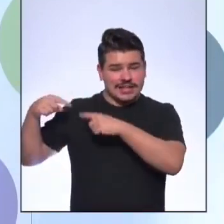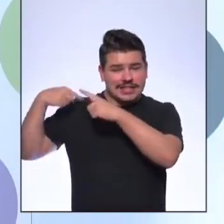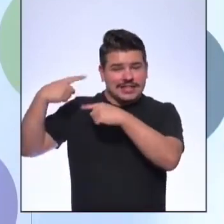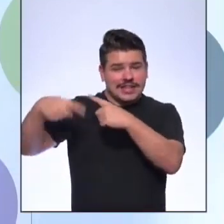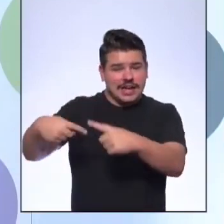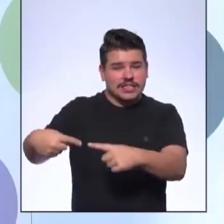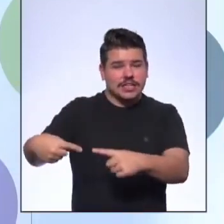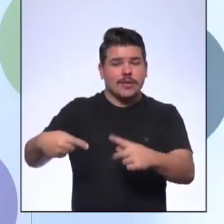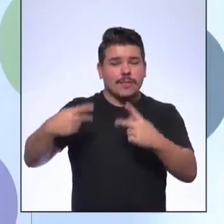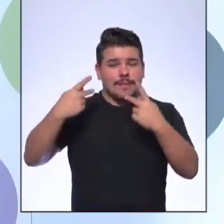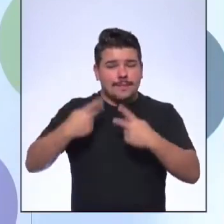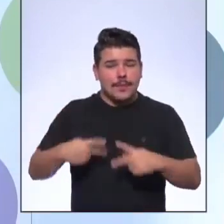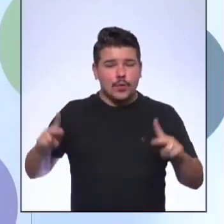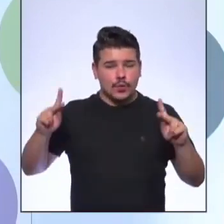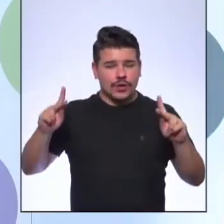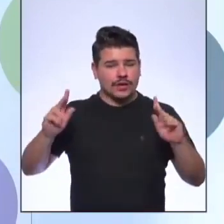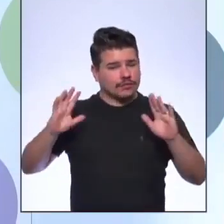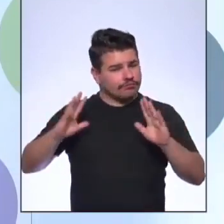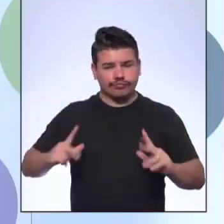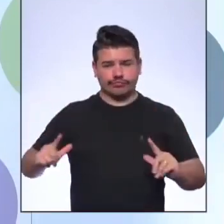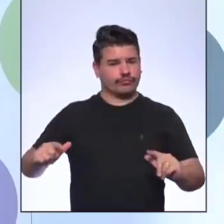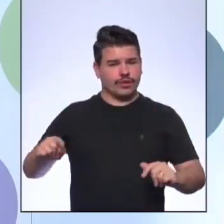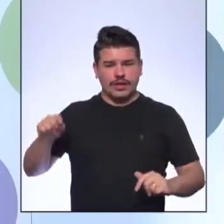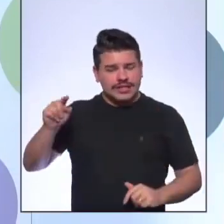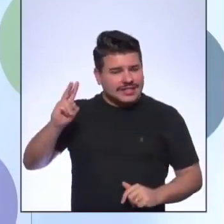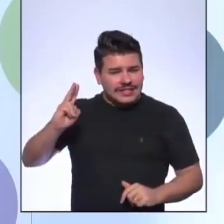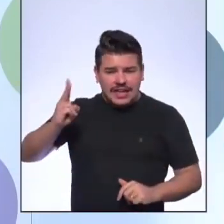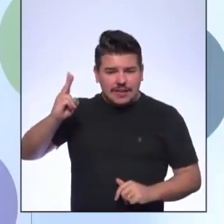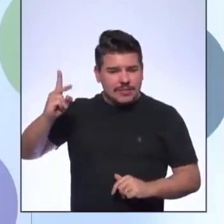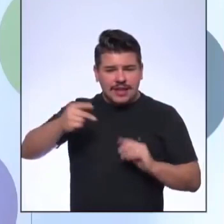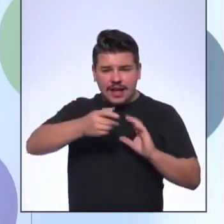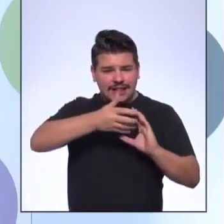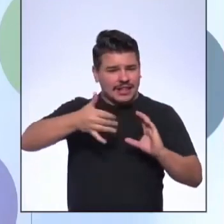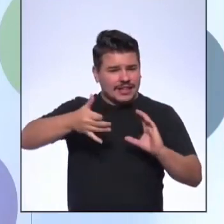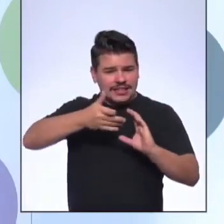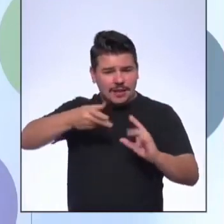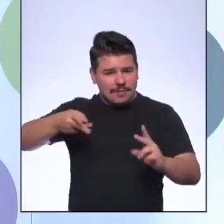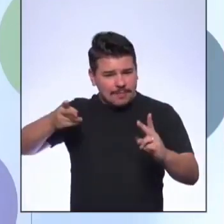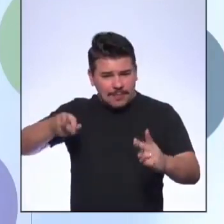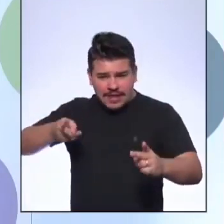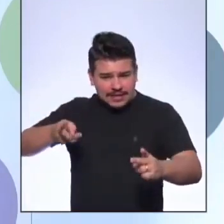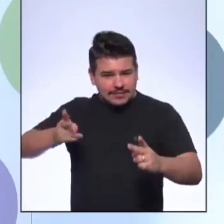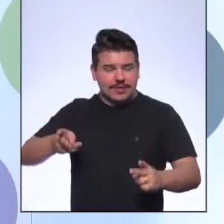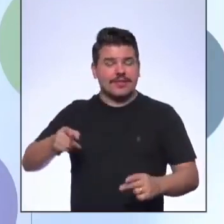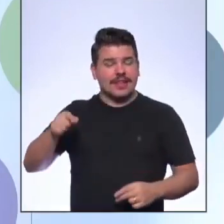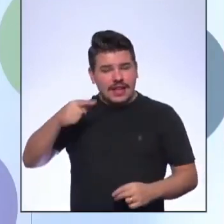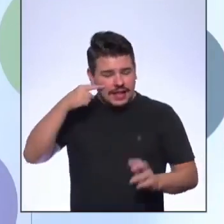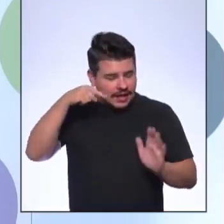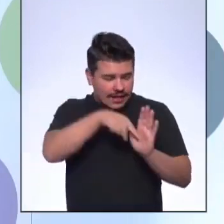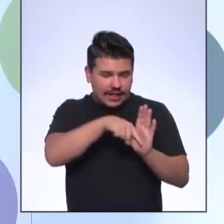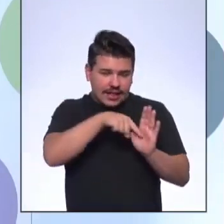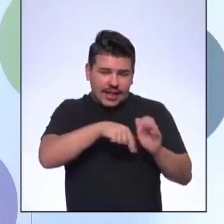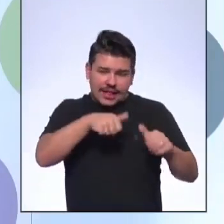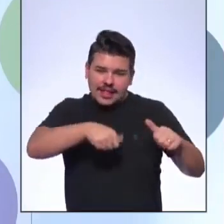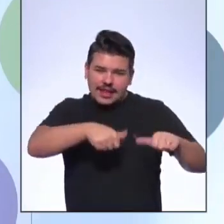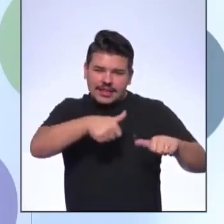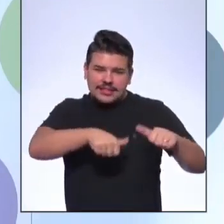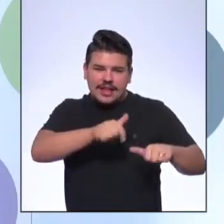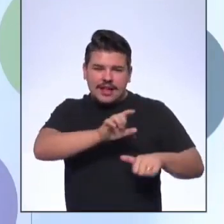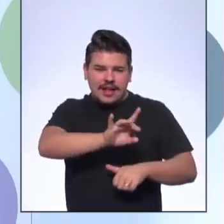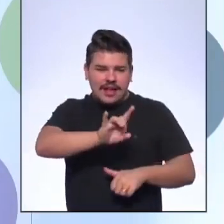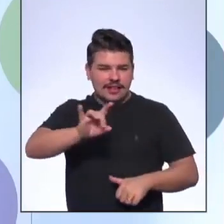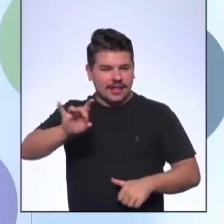essas plantas que só produziam aquela característica mesmo. Tá? E aí ele resolveu analisar essas características